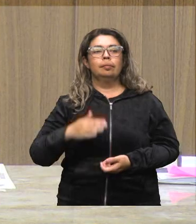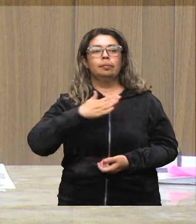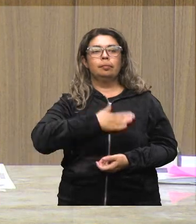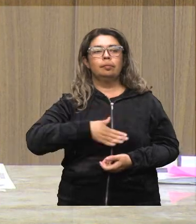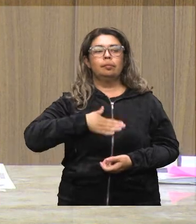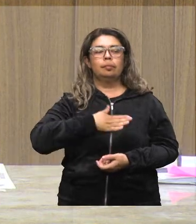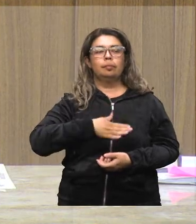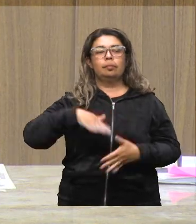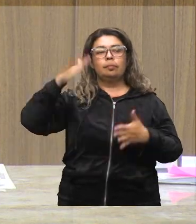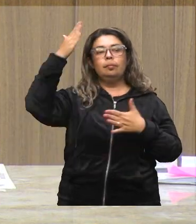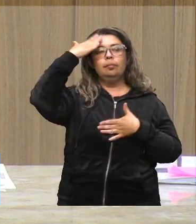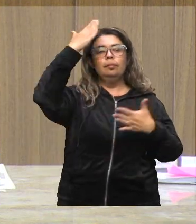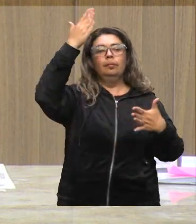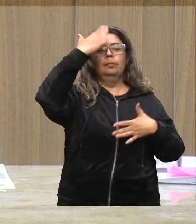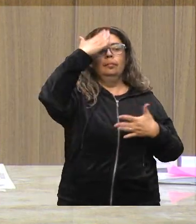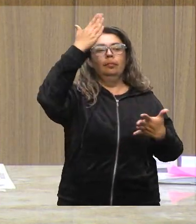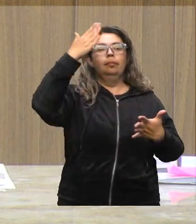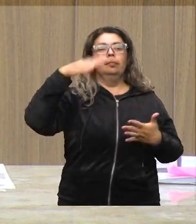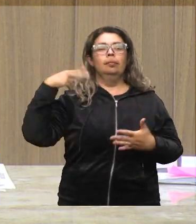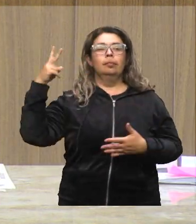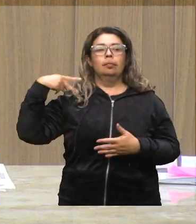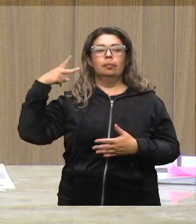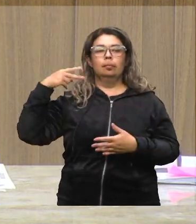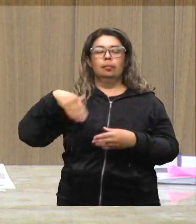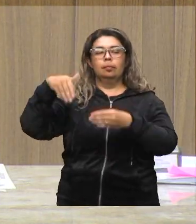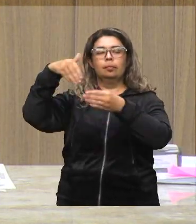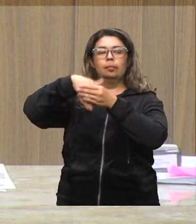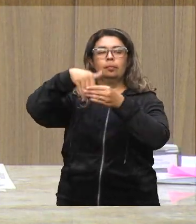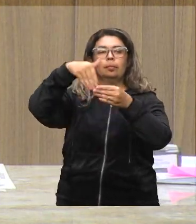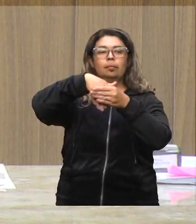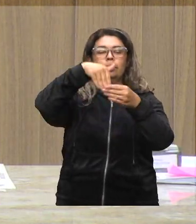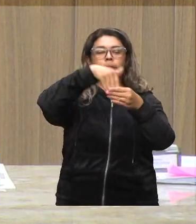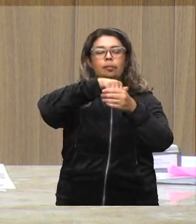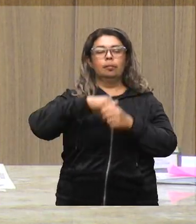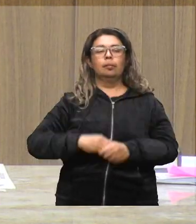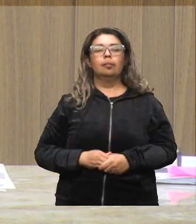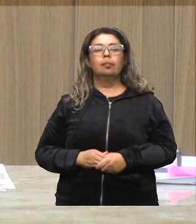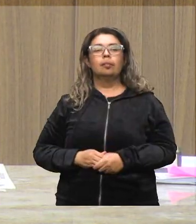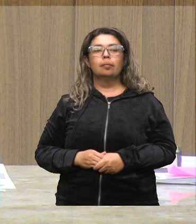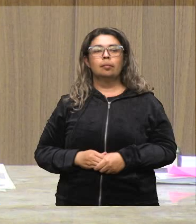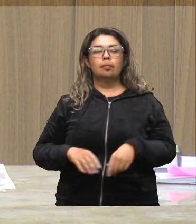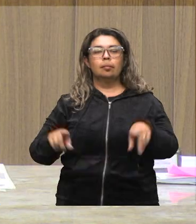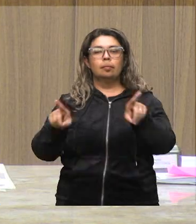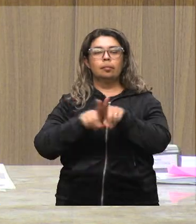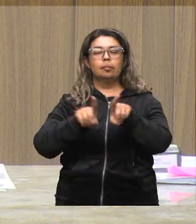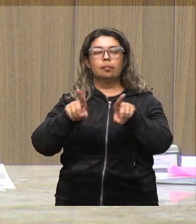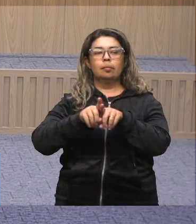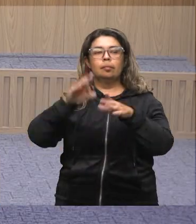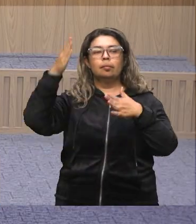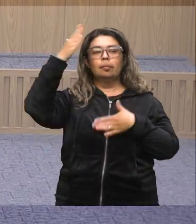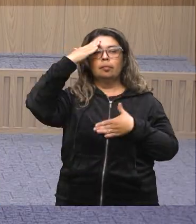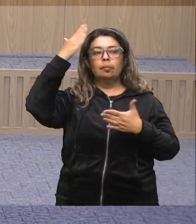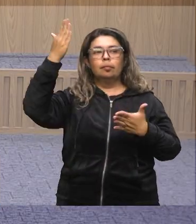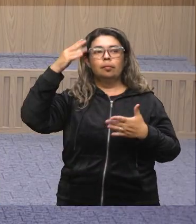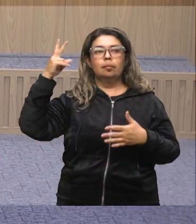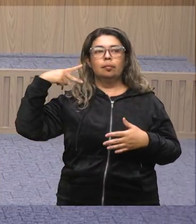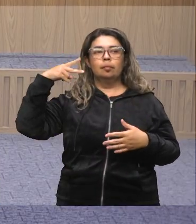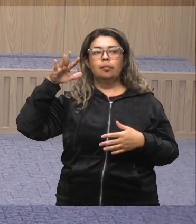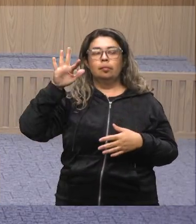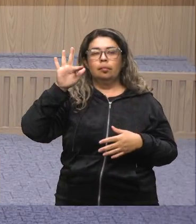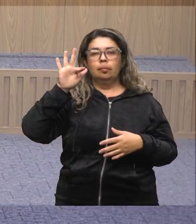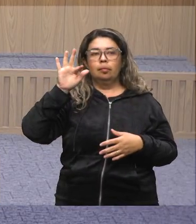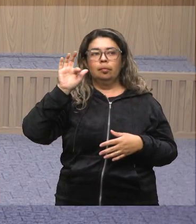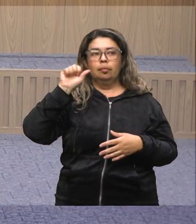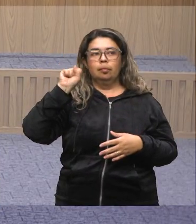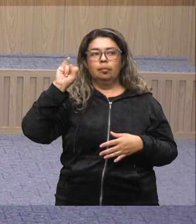apenas de estar agradecendo os colegas pela votação e também agradecer o vereador Fernando